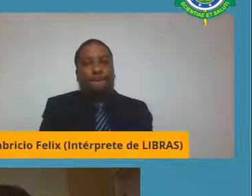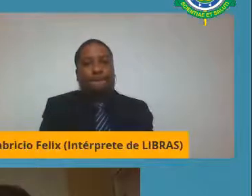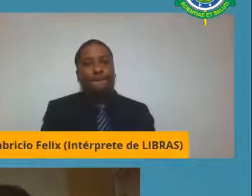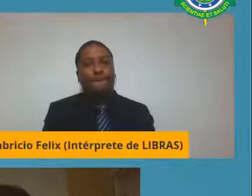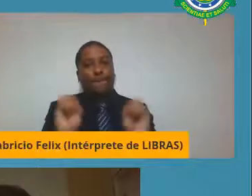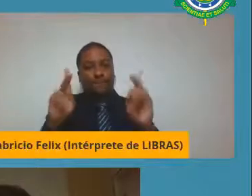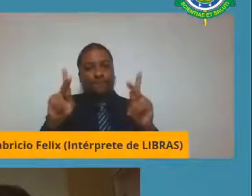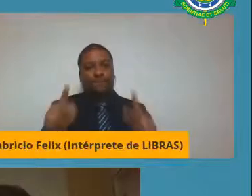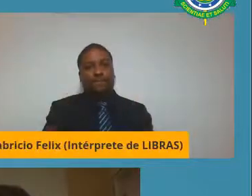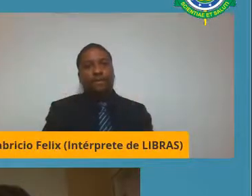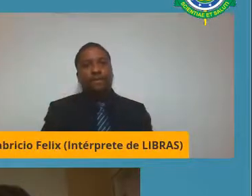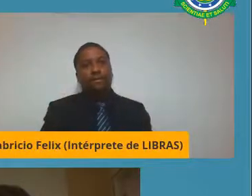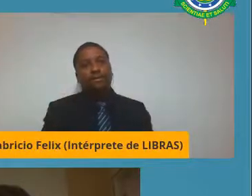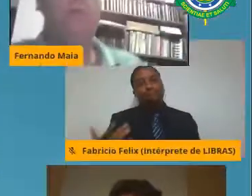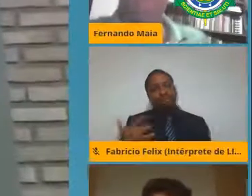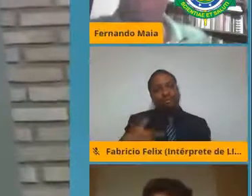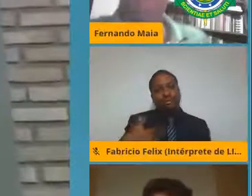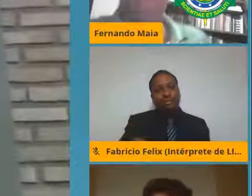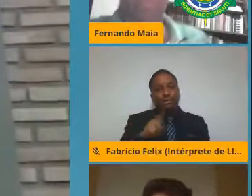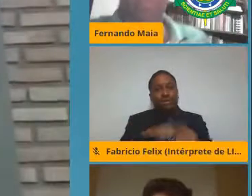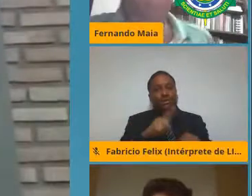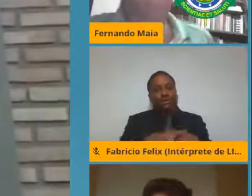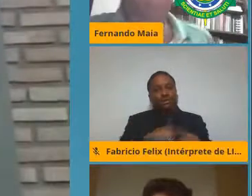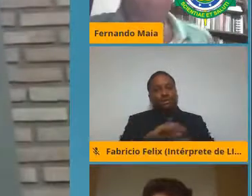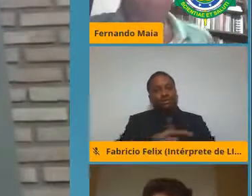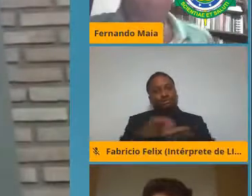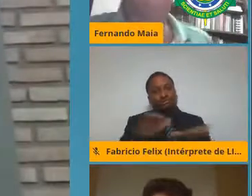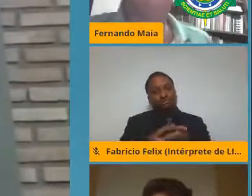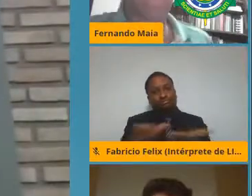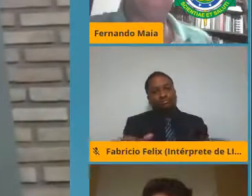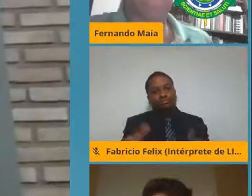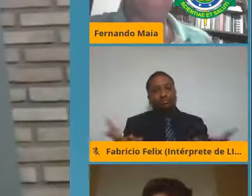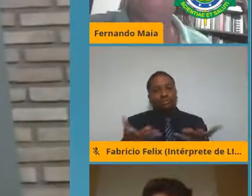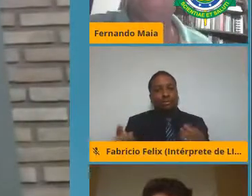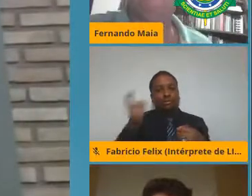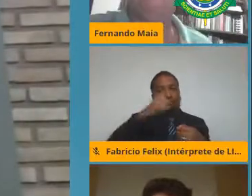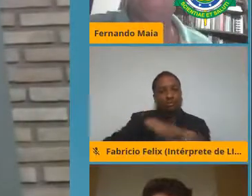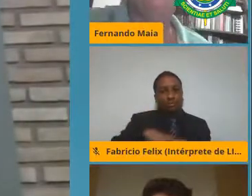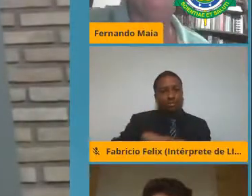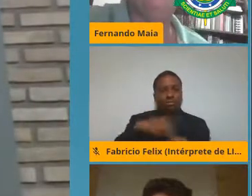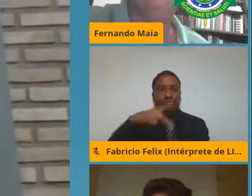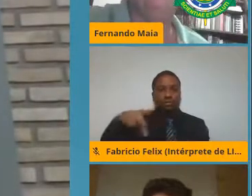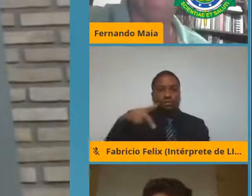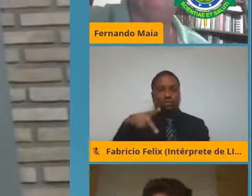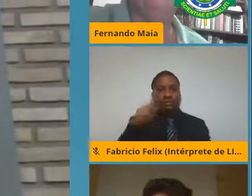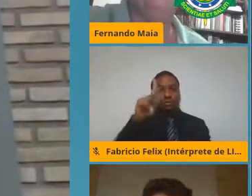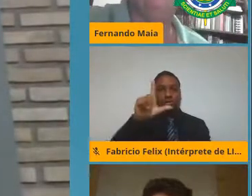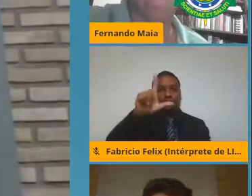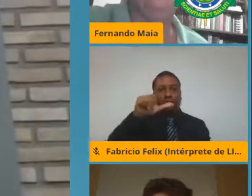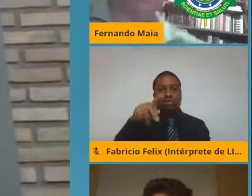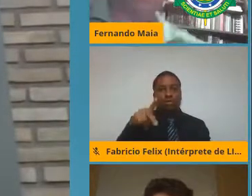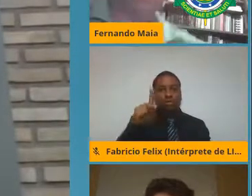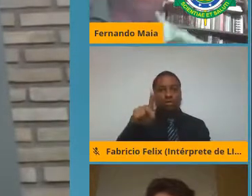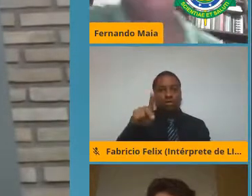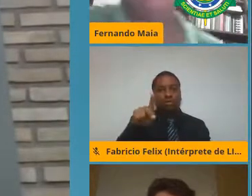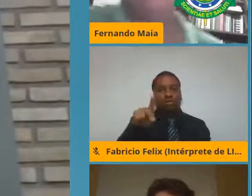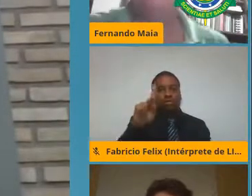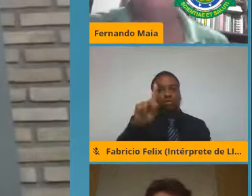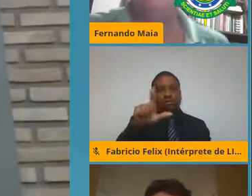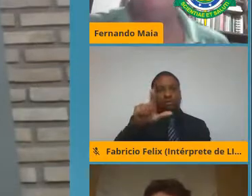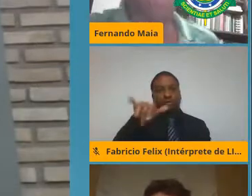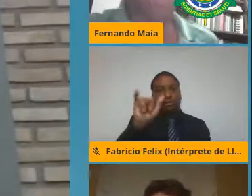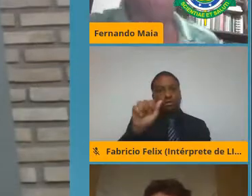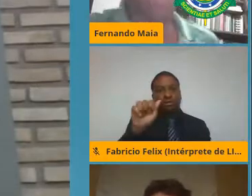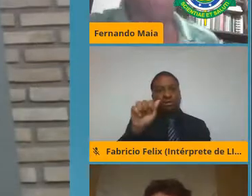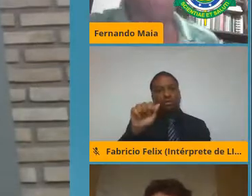Ok. Infelizmente, o nosso tempo se acabou, então eu vou voltar para a professora Claísa, para ela fazer o encerramento. Quero agradecer